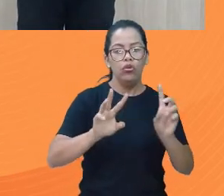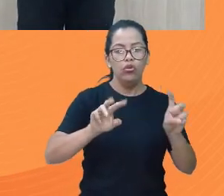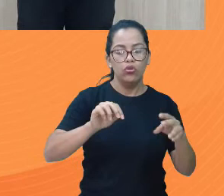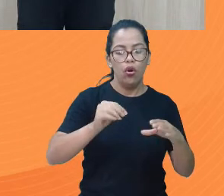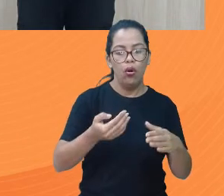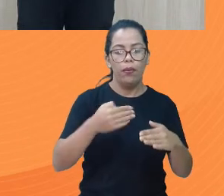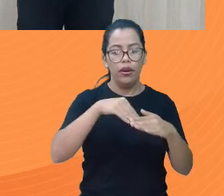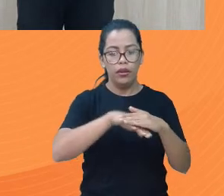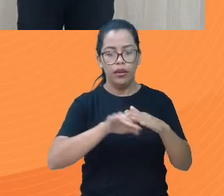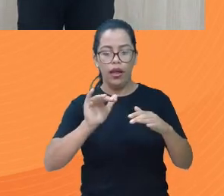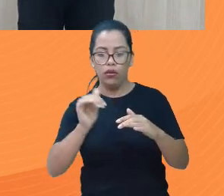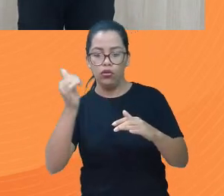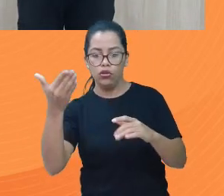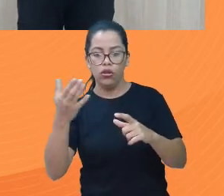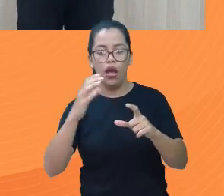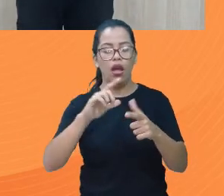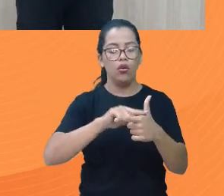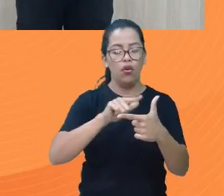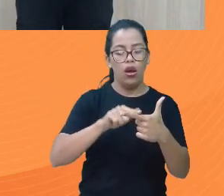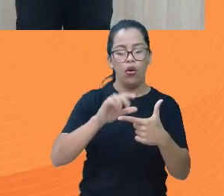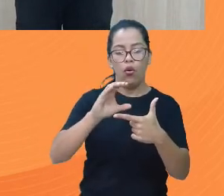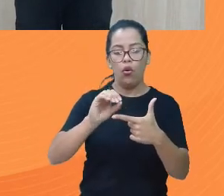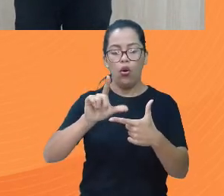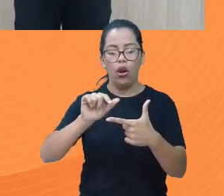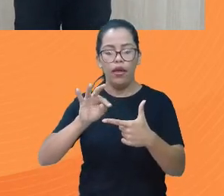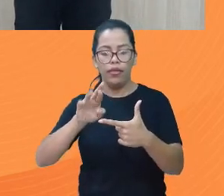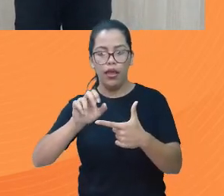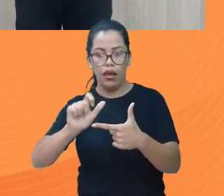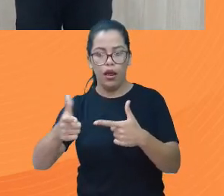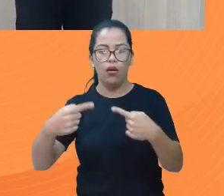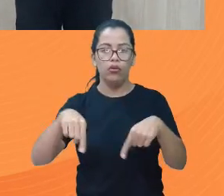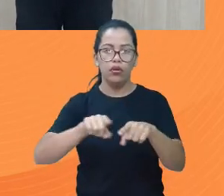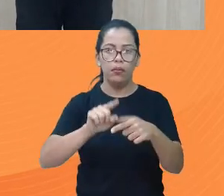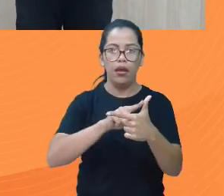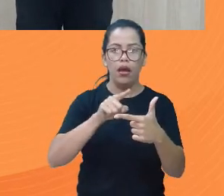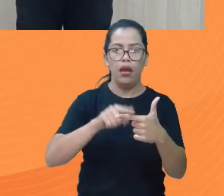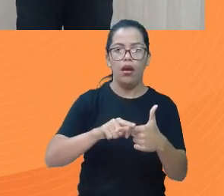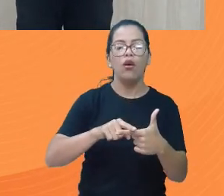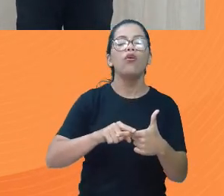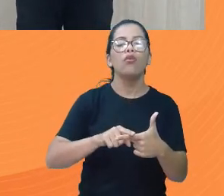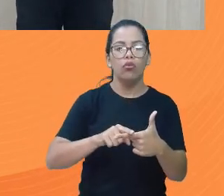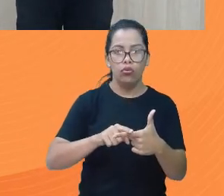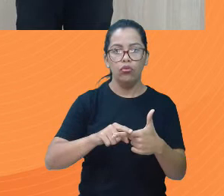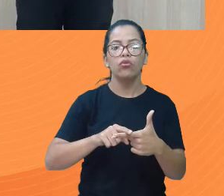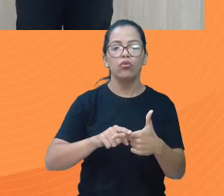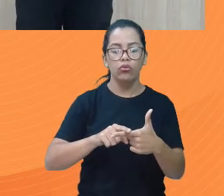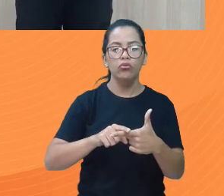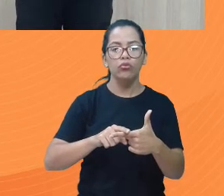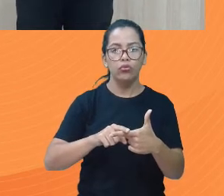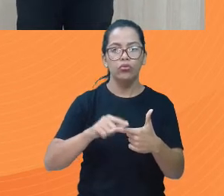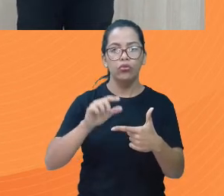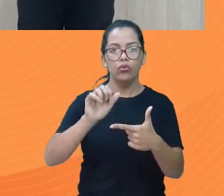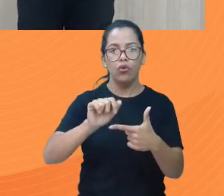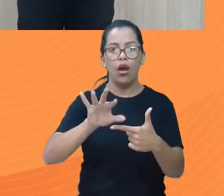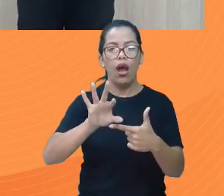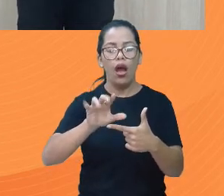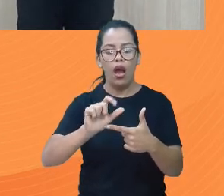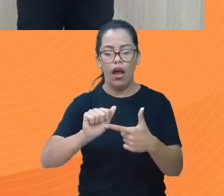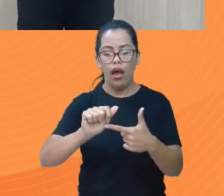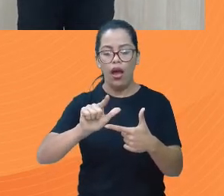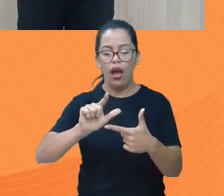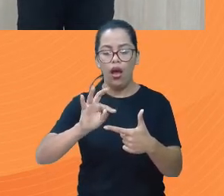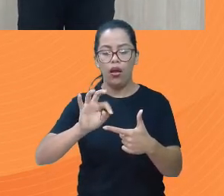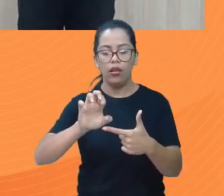ângulos colaterais e ângulos alternos, tá bom? Fazendo toda essa definição, ficou bem claro a relação